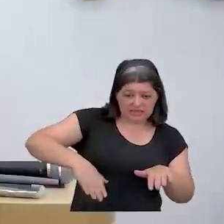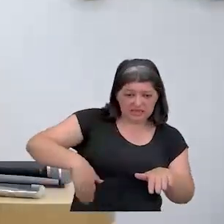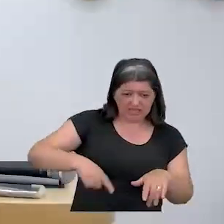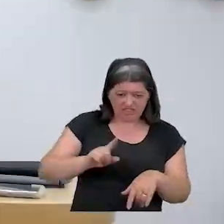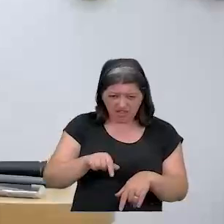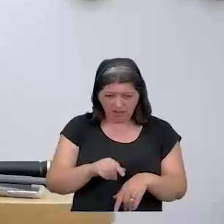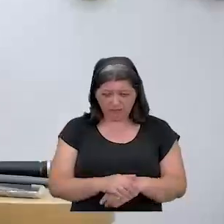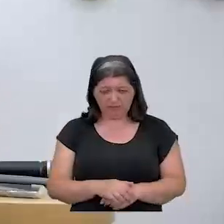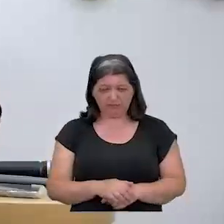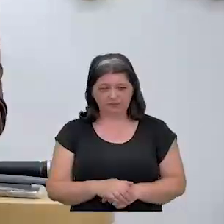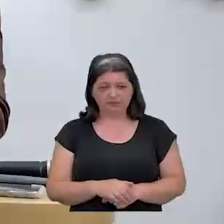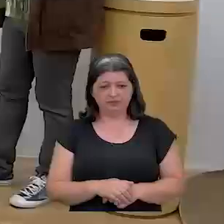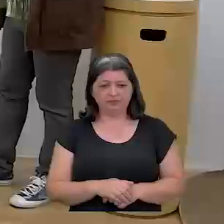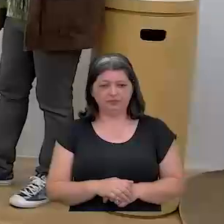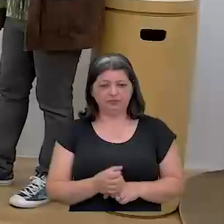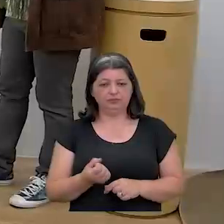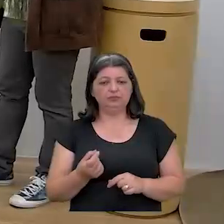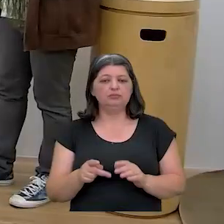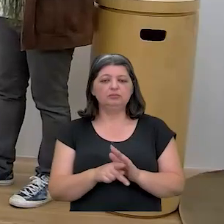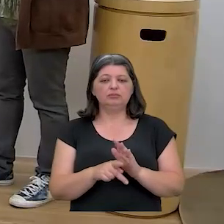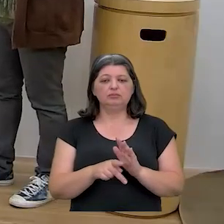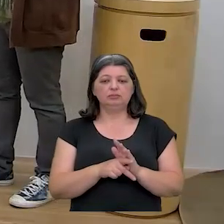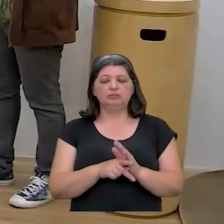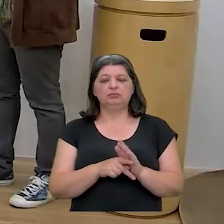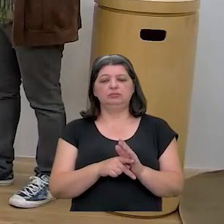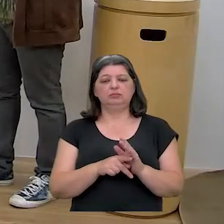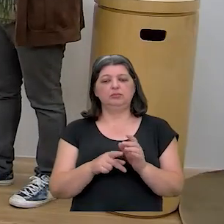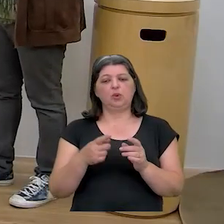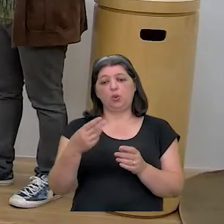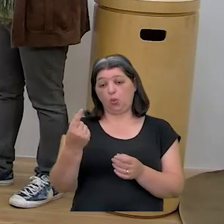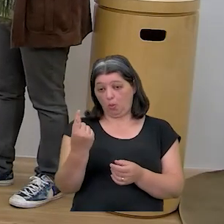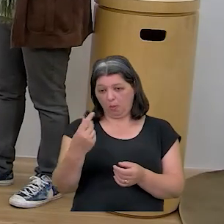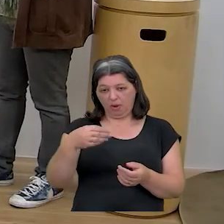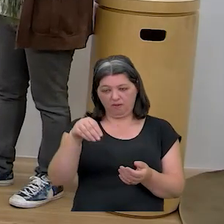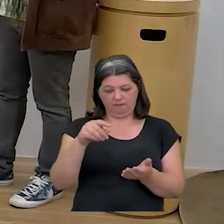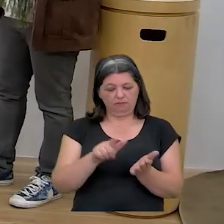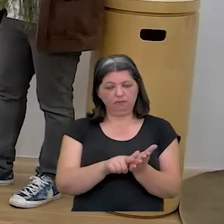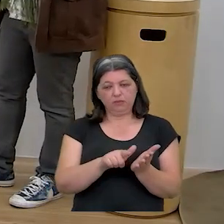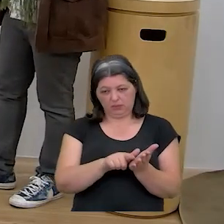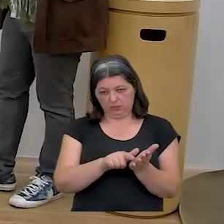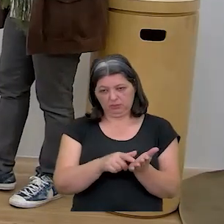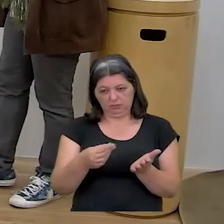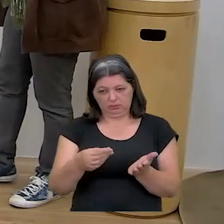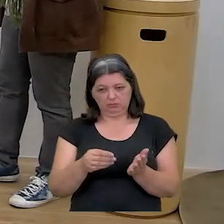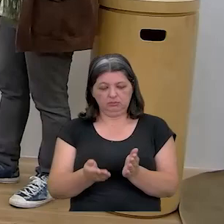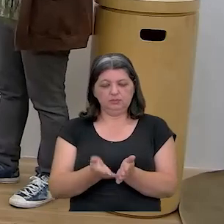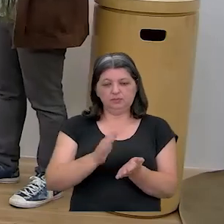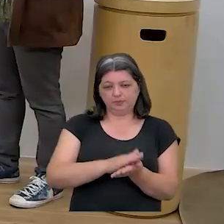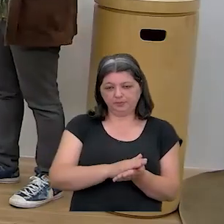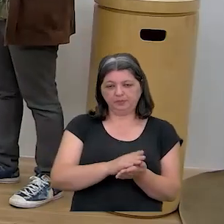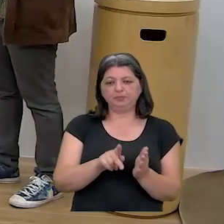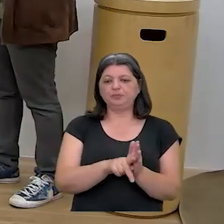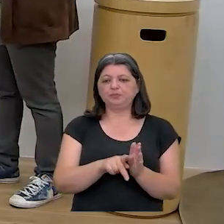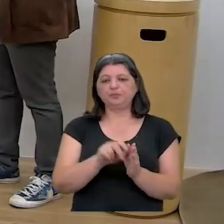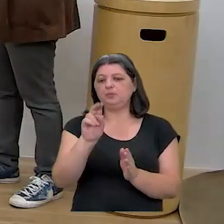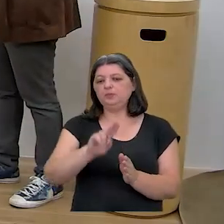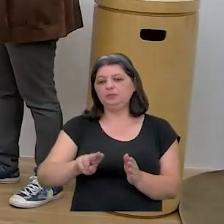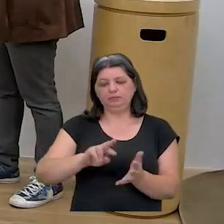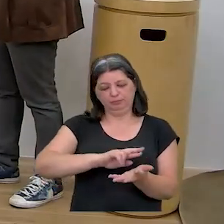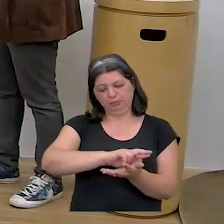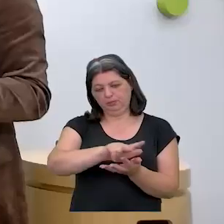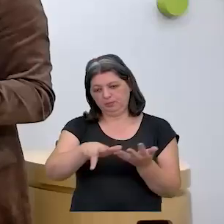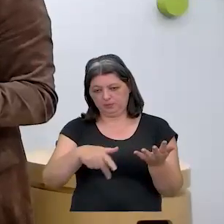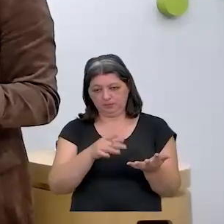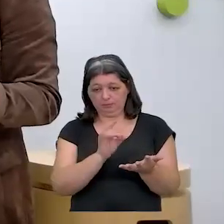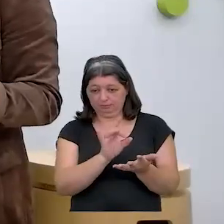Essas serão encadernadas ou construídas a partir de apenas uma folha dobrada. Busque variar bastante os recursos que serão utilizados em cada